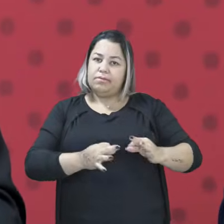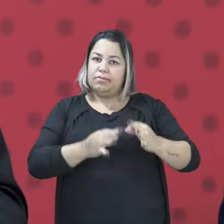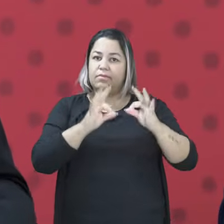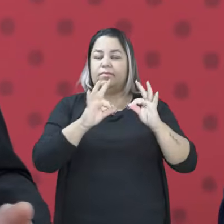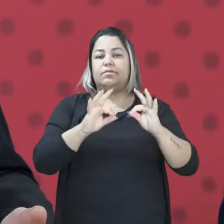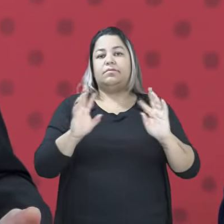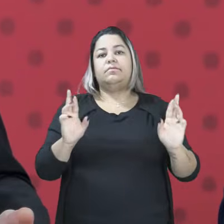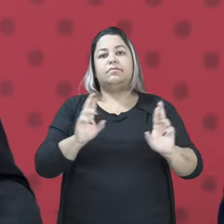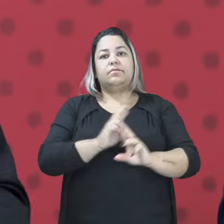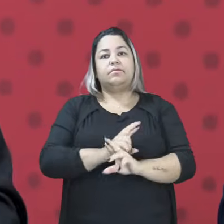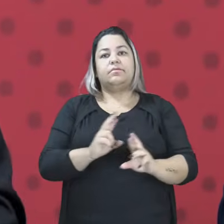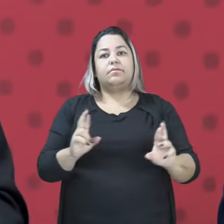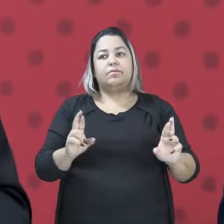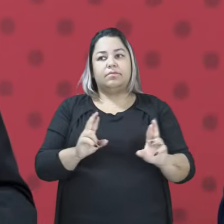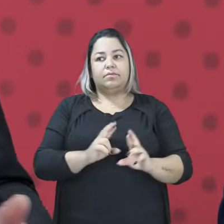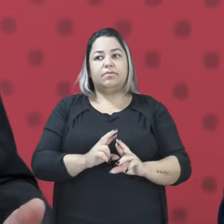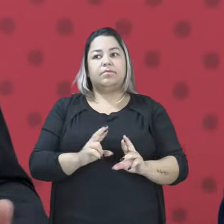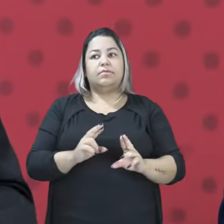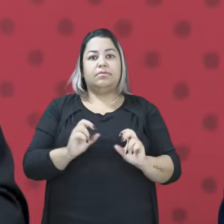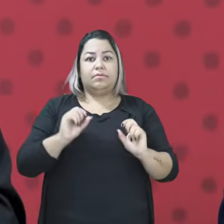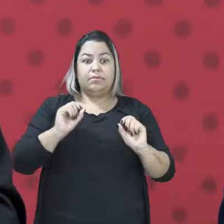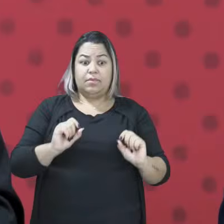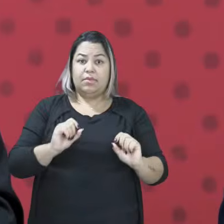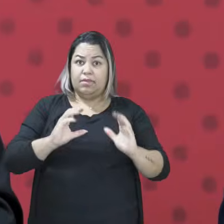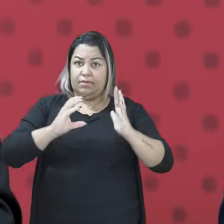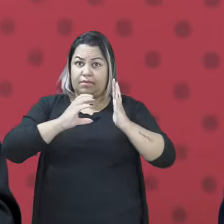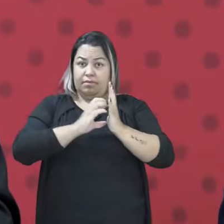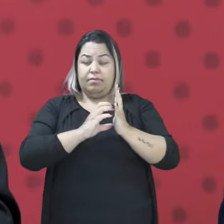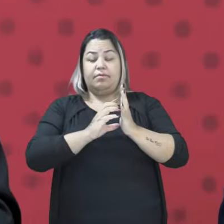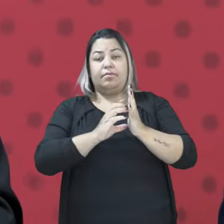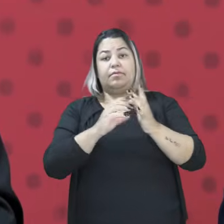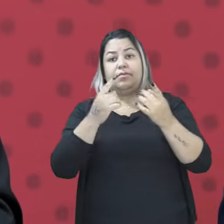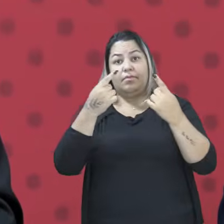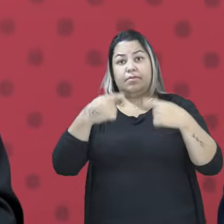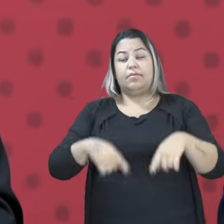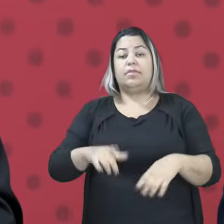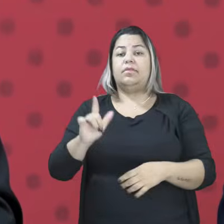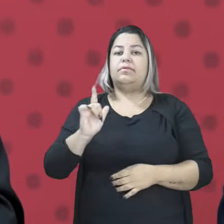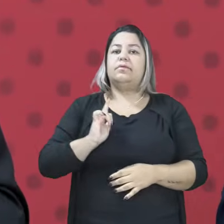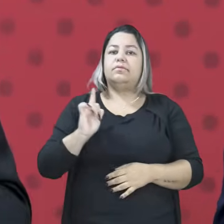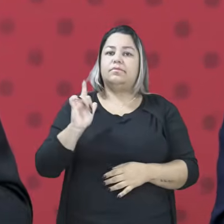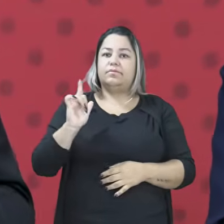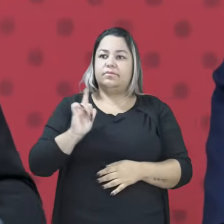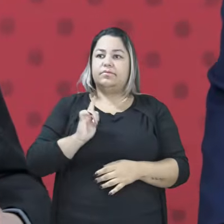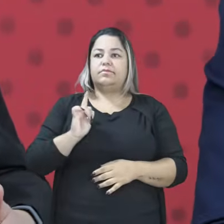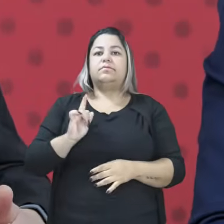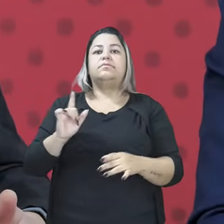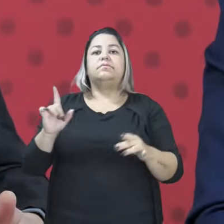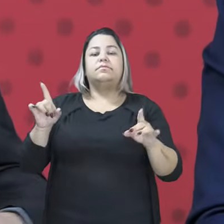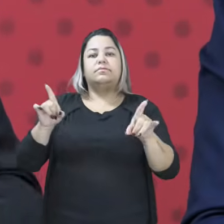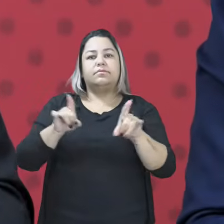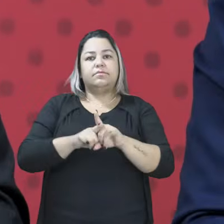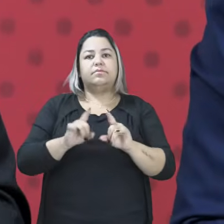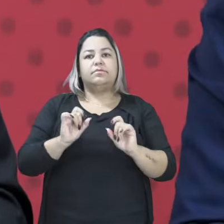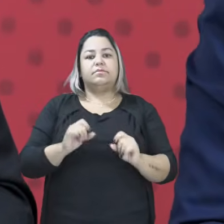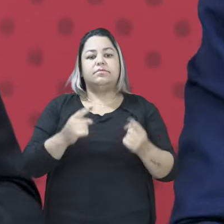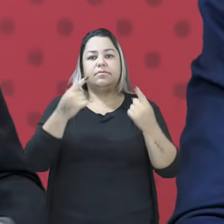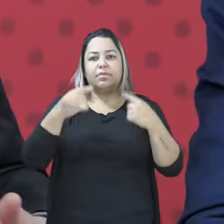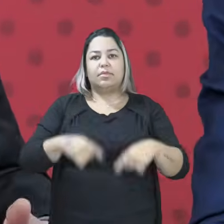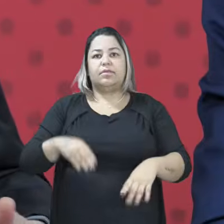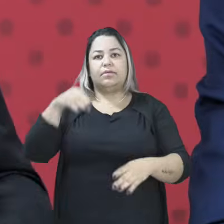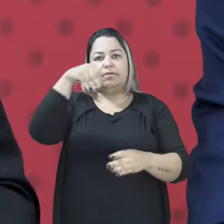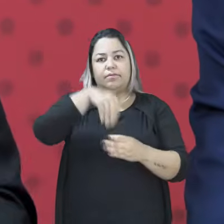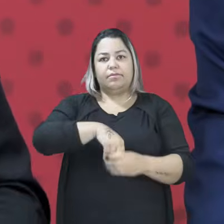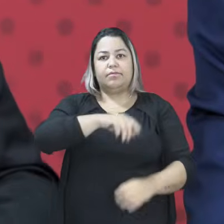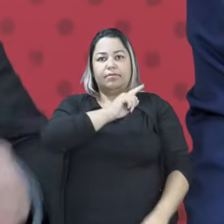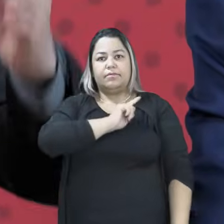à coesão política. Quer dizer, nós somos um partido político. Então, hoje nós temos, objetivamente, uma coesão política dentro do governo, falando